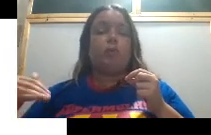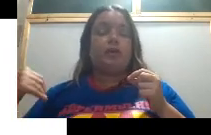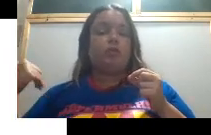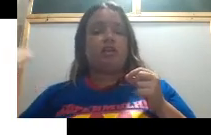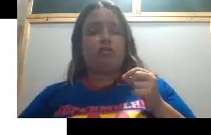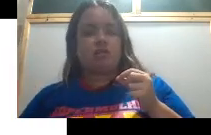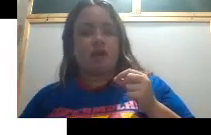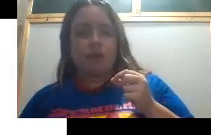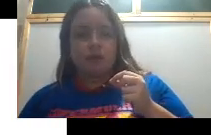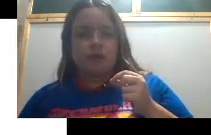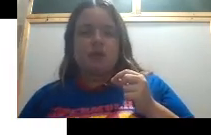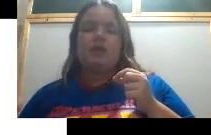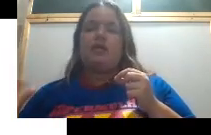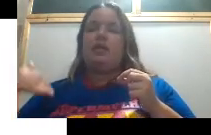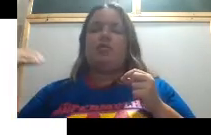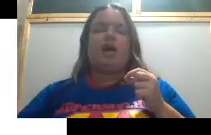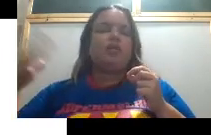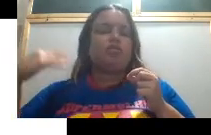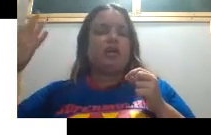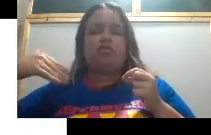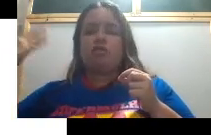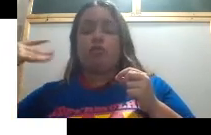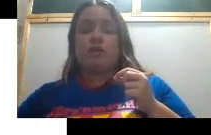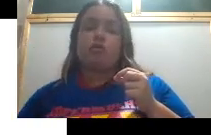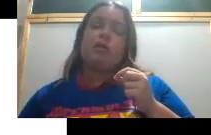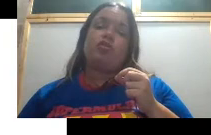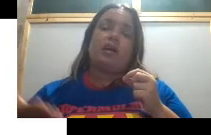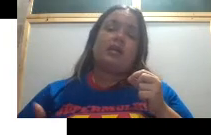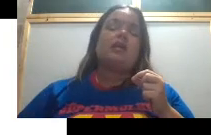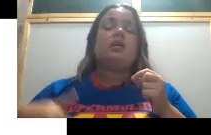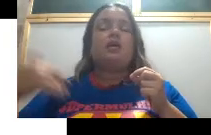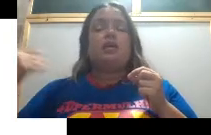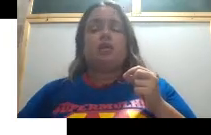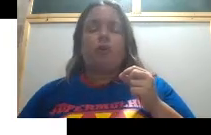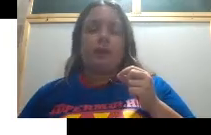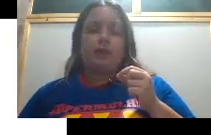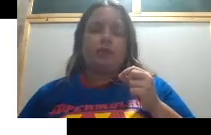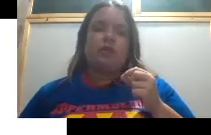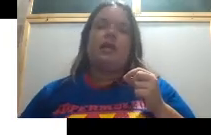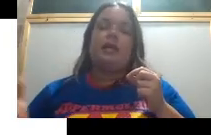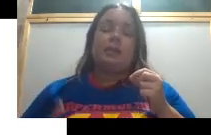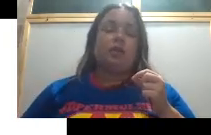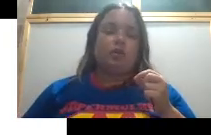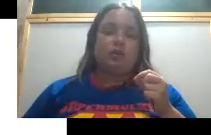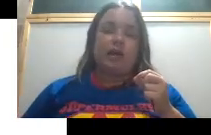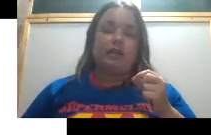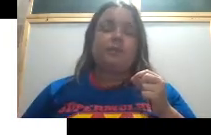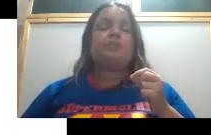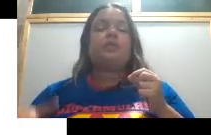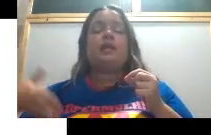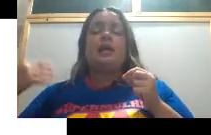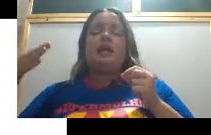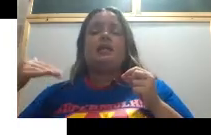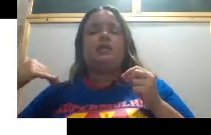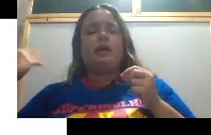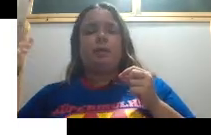na nossa história que foi o período regencial leque vários regentes foram as meninas aqui Dom Pedro era menor de